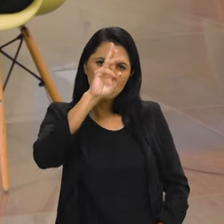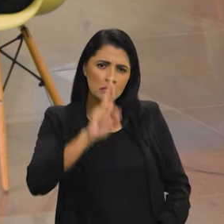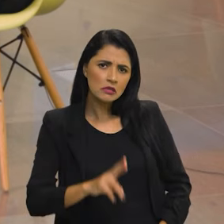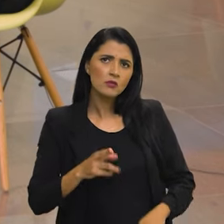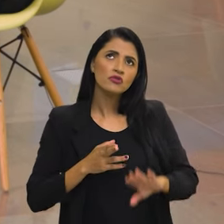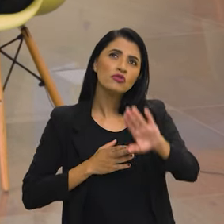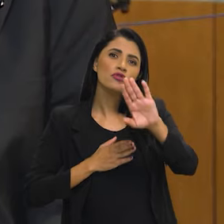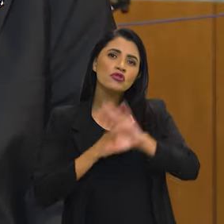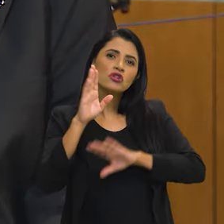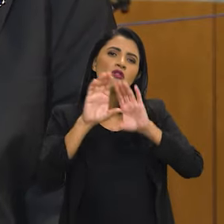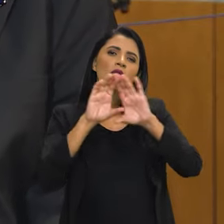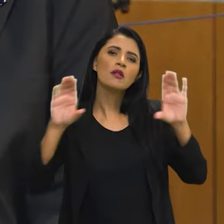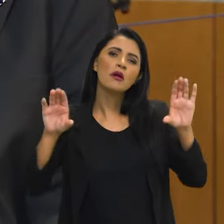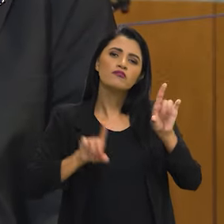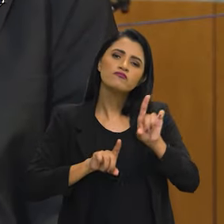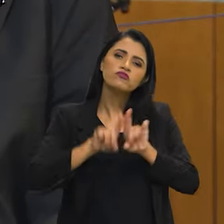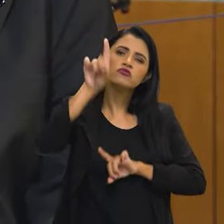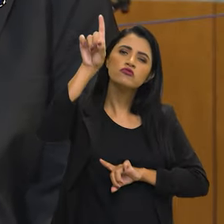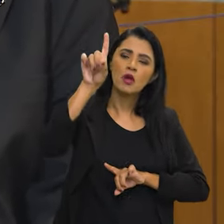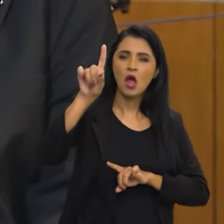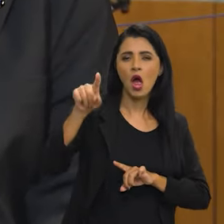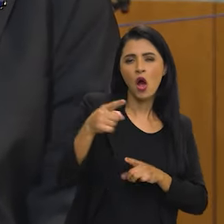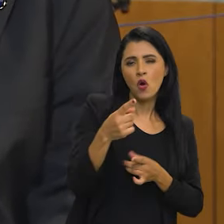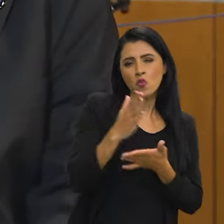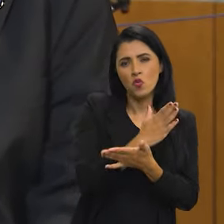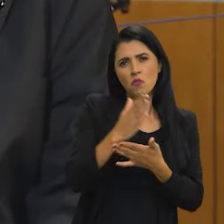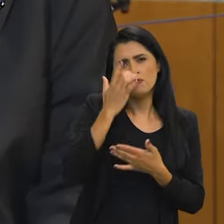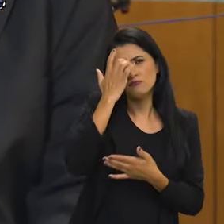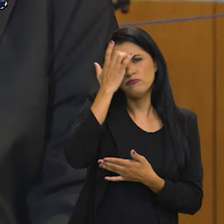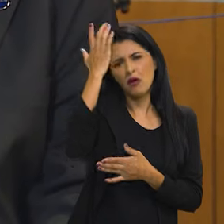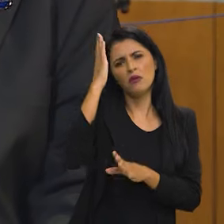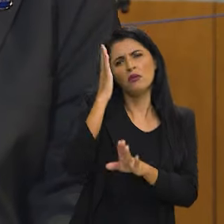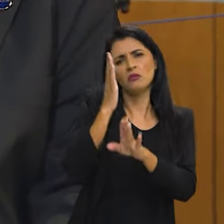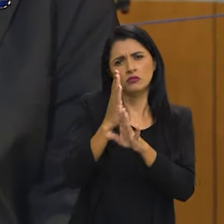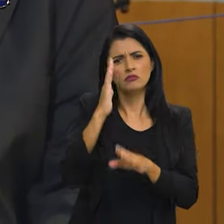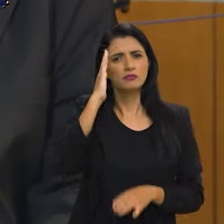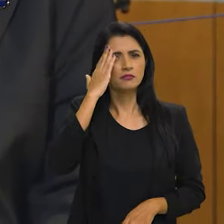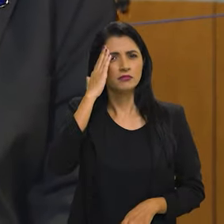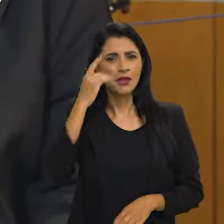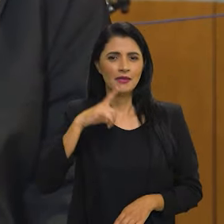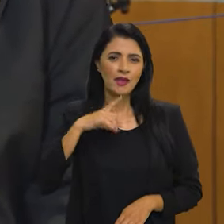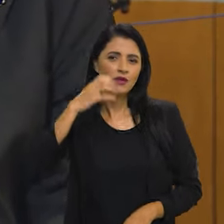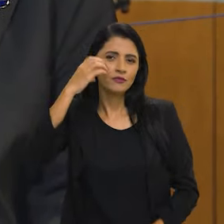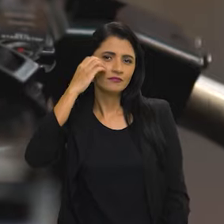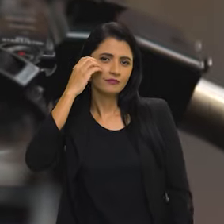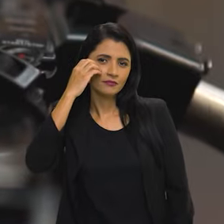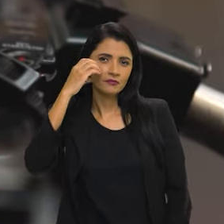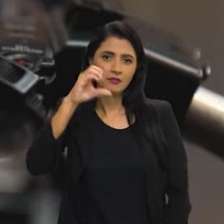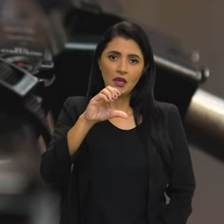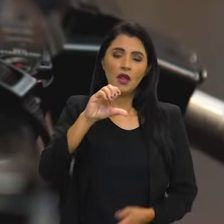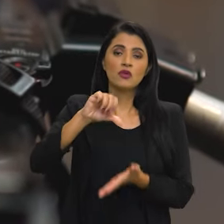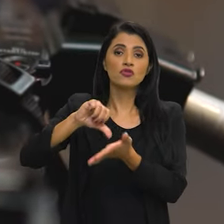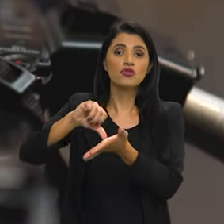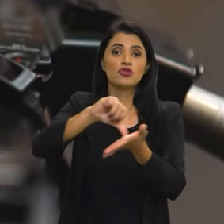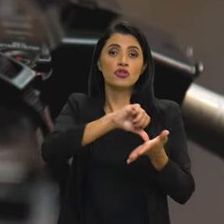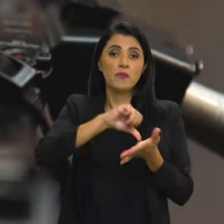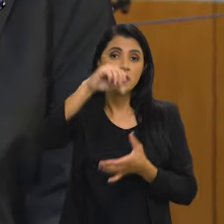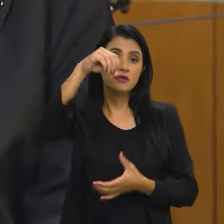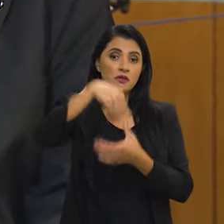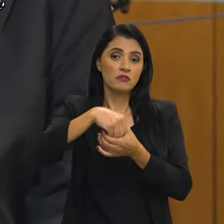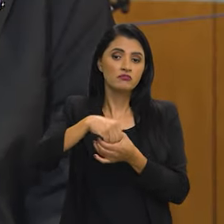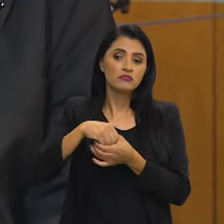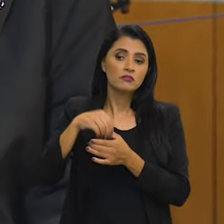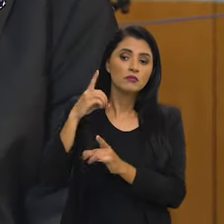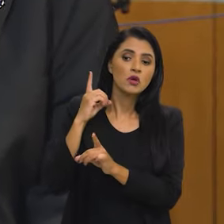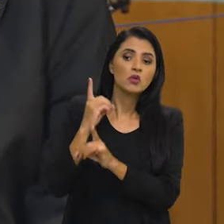gente estar no espaço. Algumas são muito óbvias e muito fáceis de entender. Eu tenho um celular que tem um GPS embutido